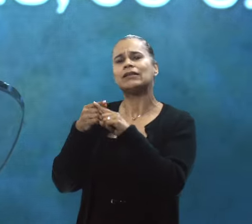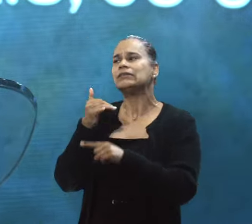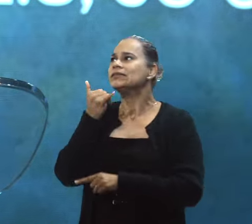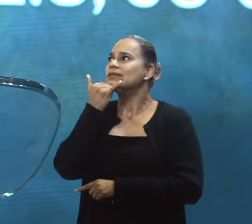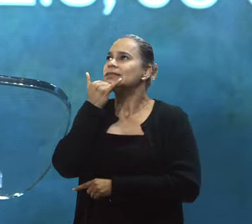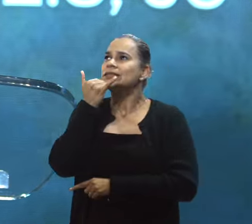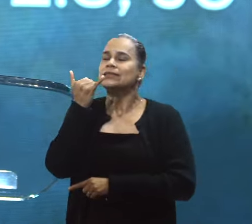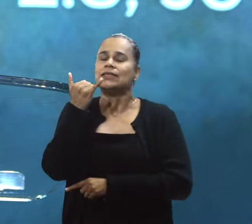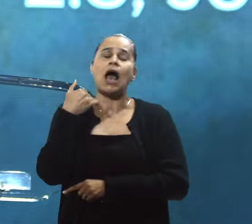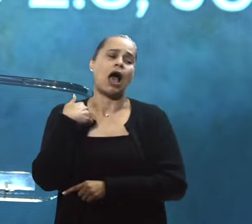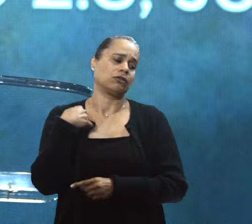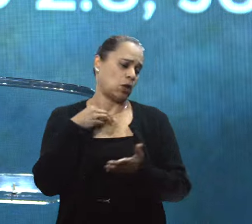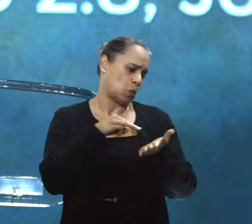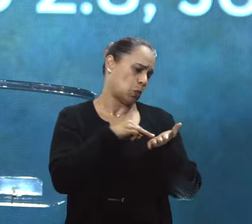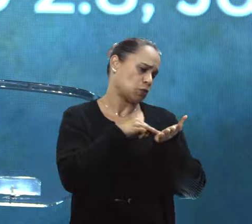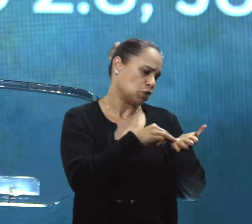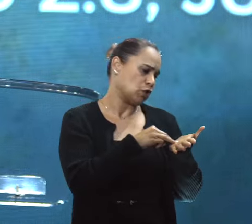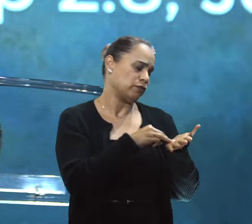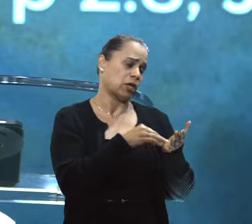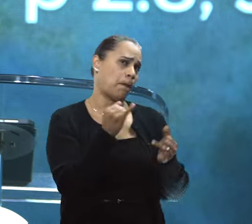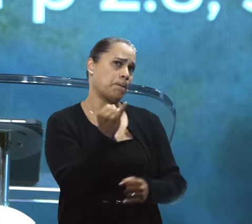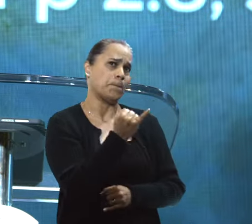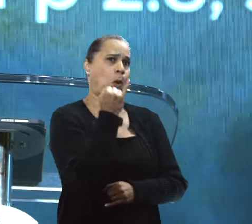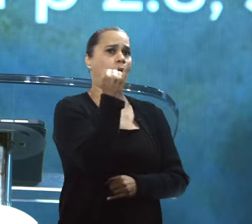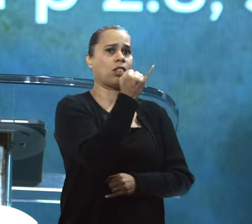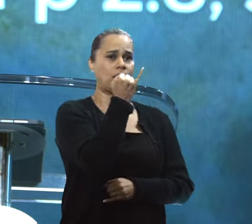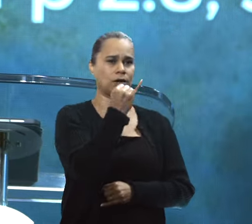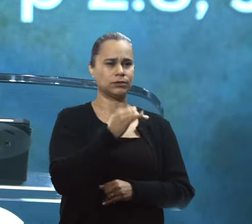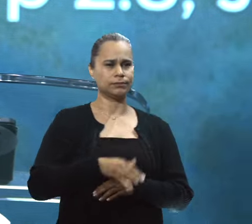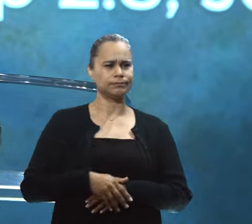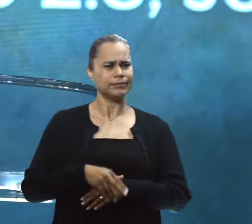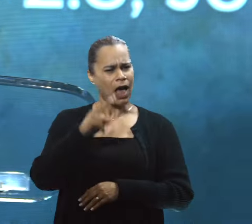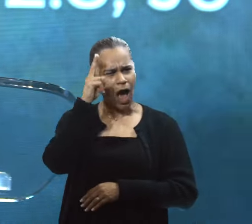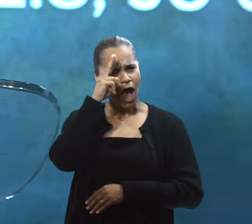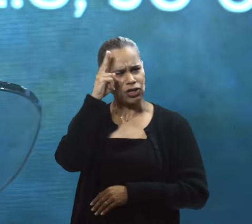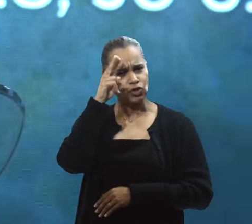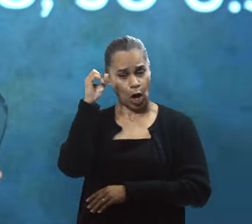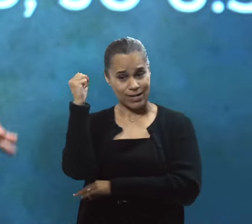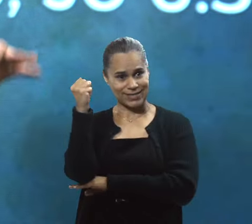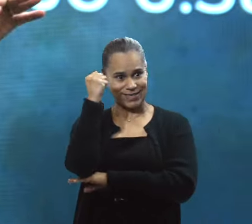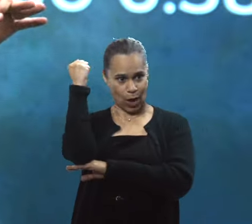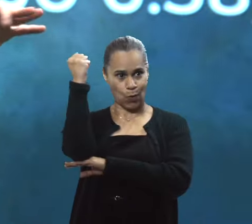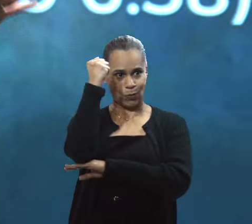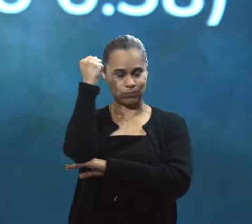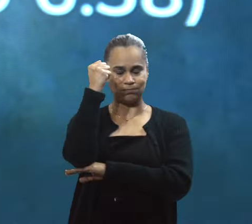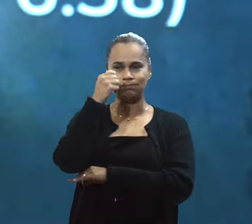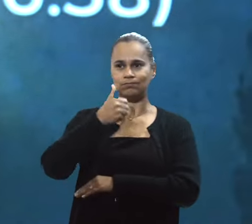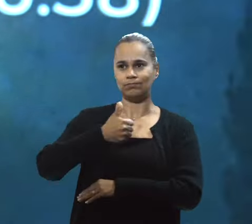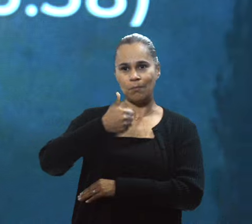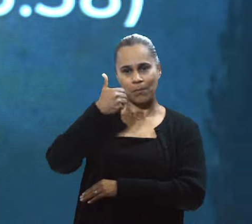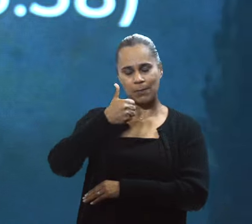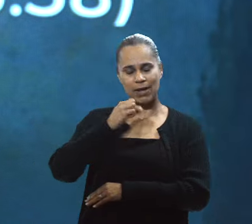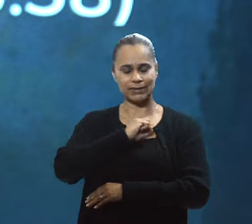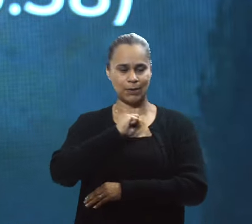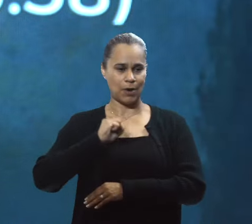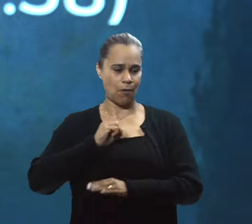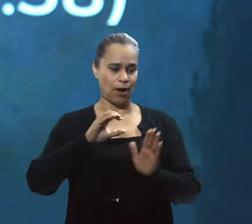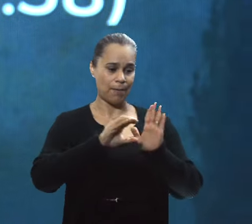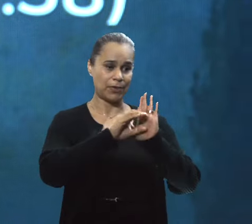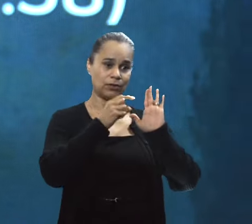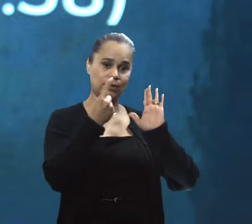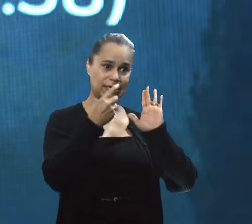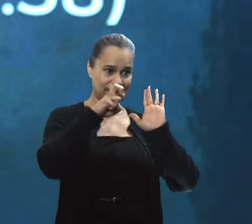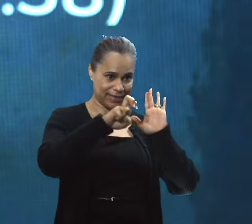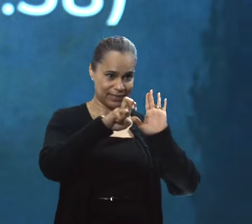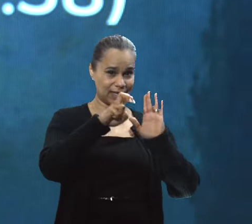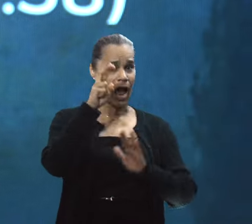dos motivos nobres. Olha a história de Saul. Quem já leu 1 Samuel capítulo 15?